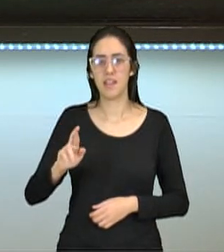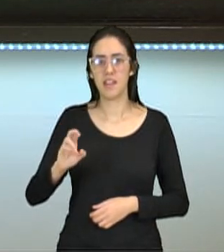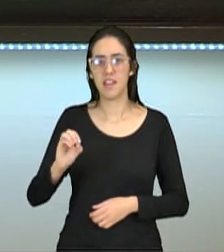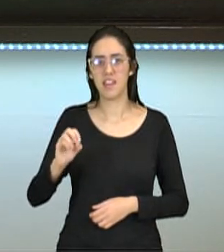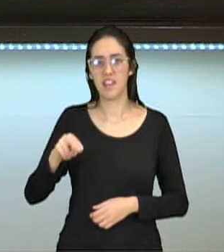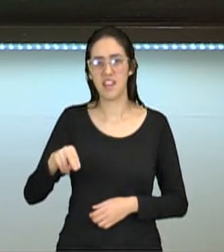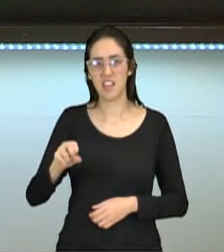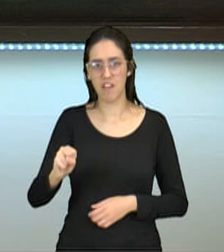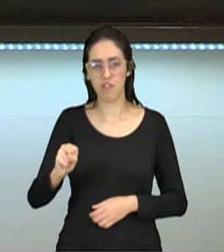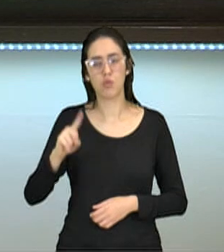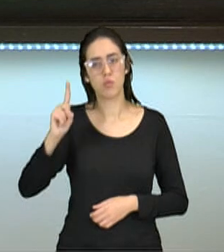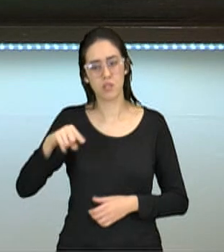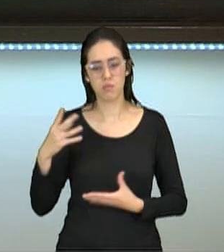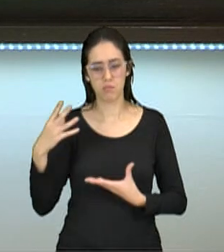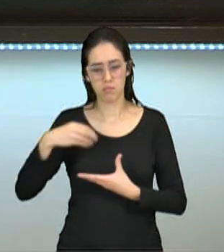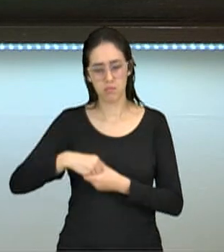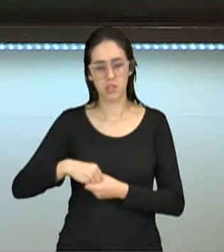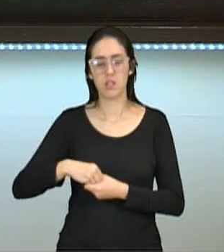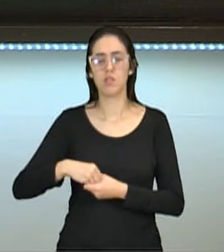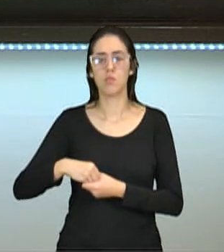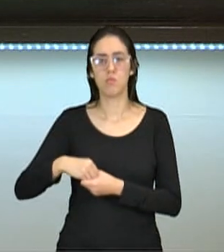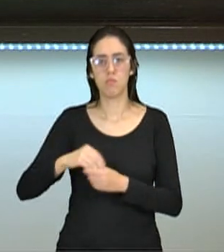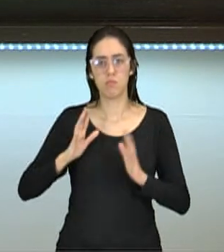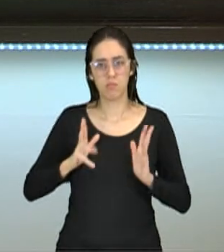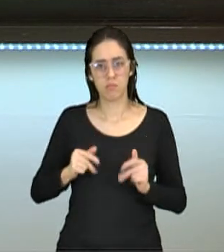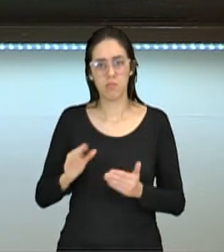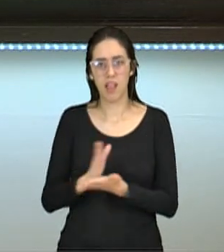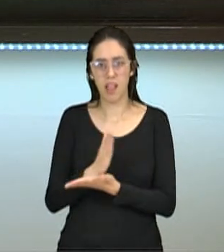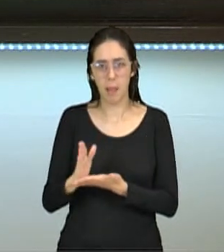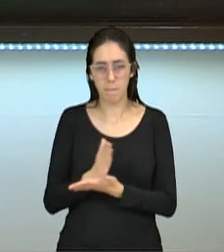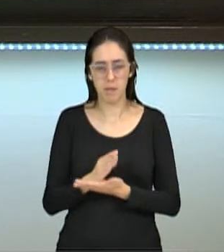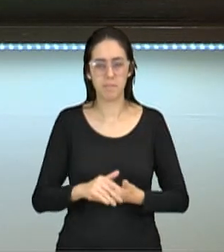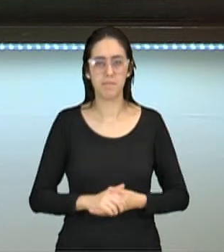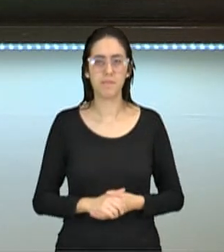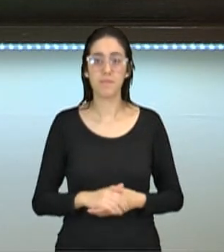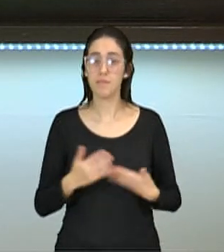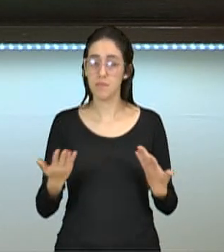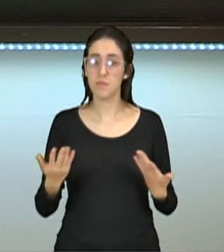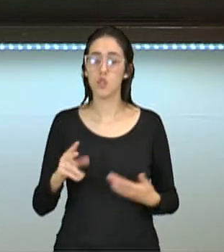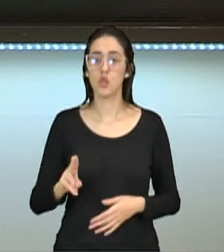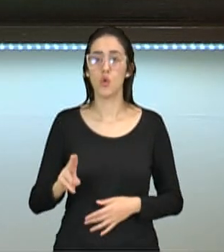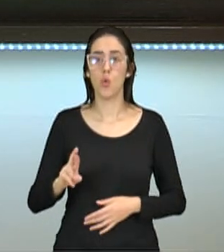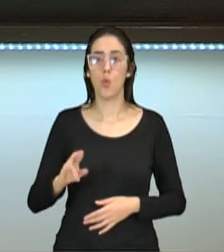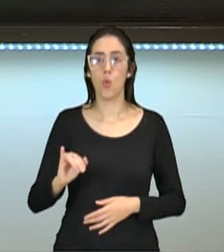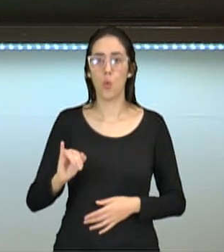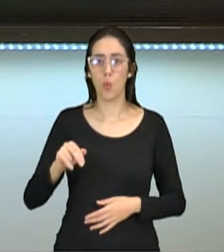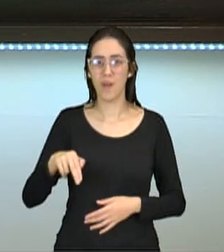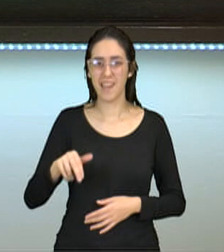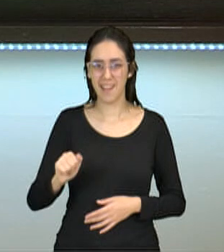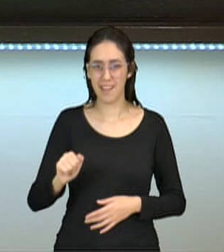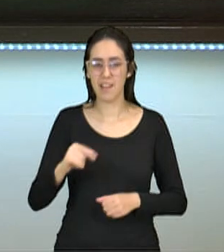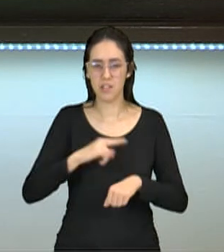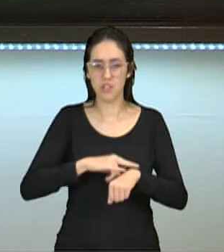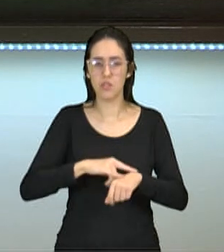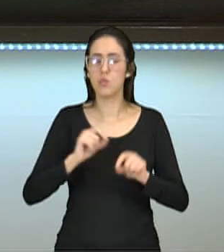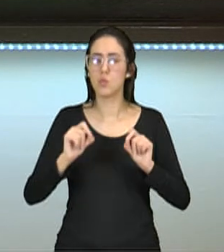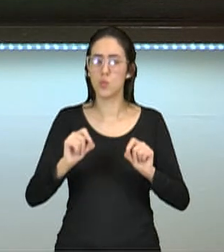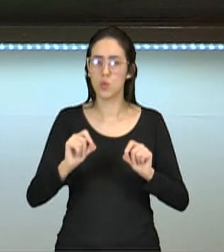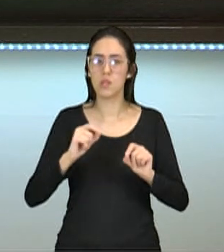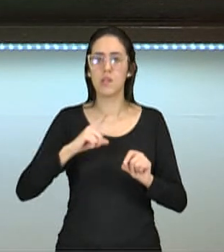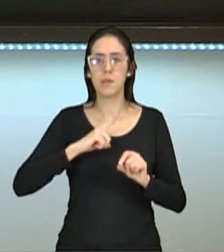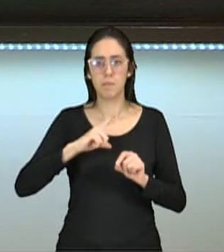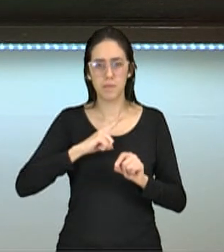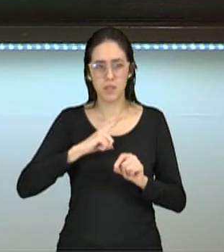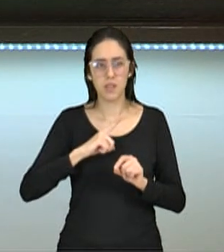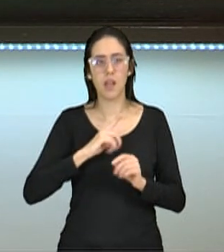que acontece essa filtração, tá? A formação da urina então envolve primeiro a filtração, onde os